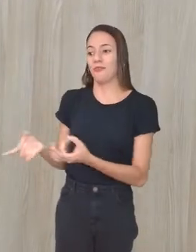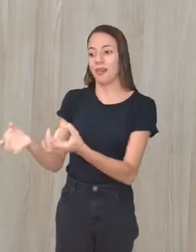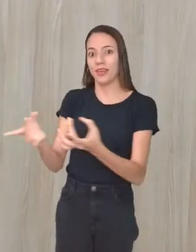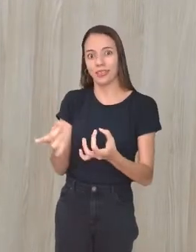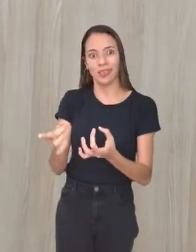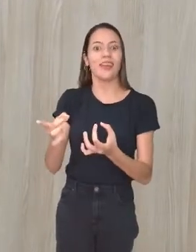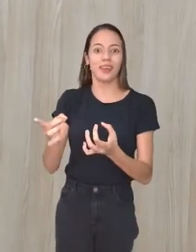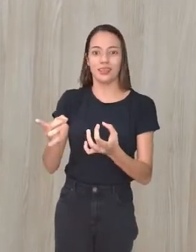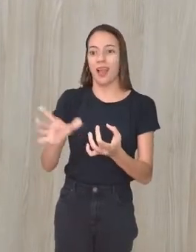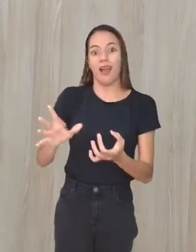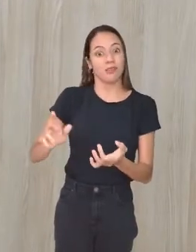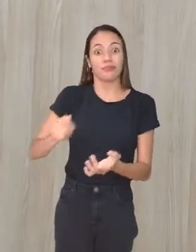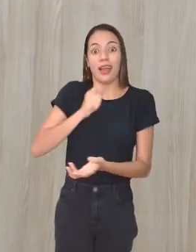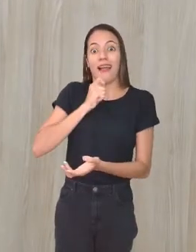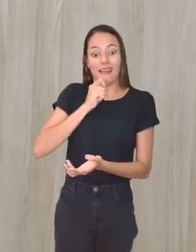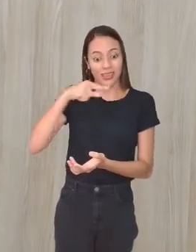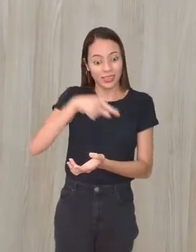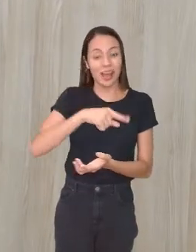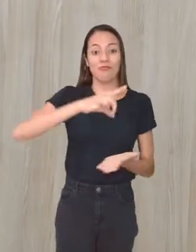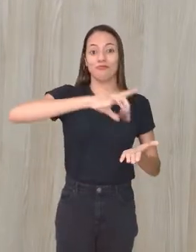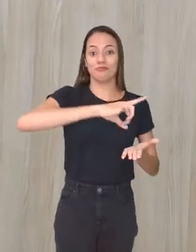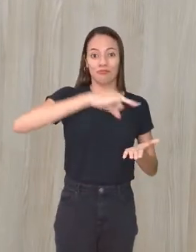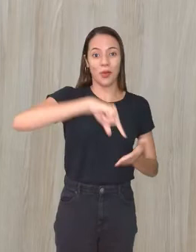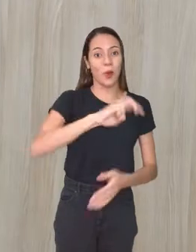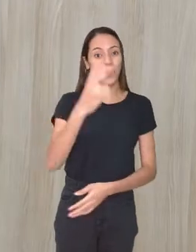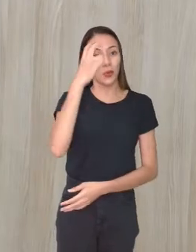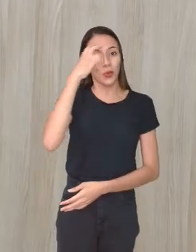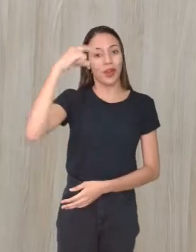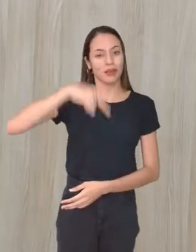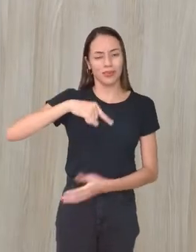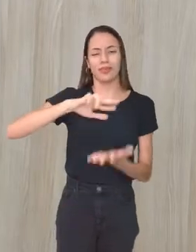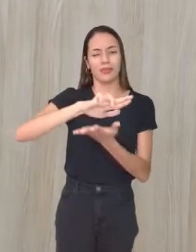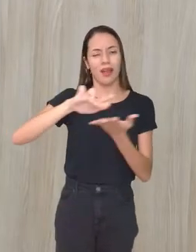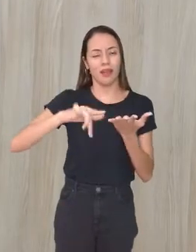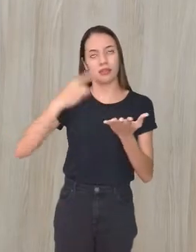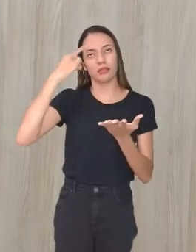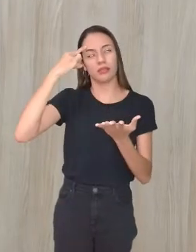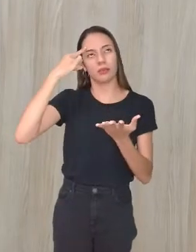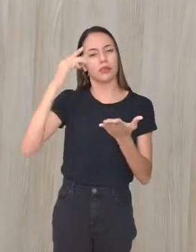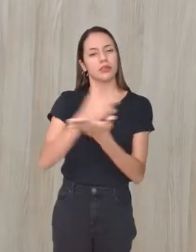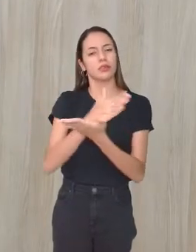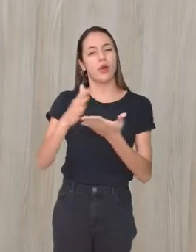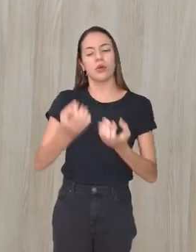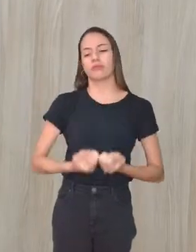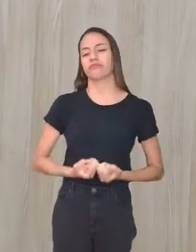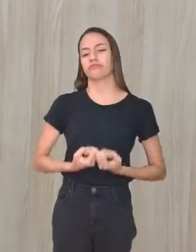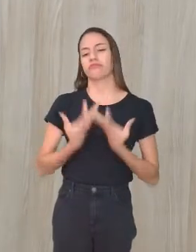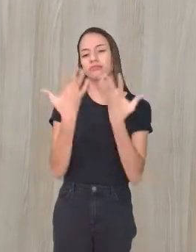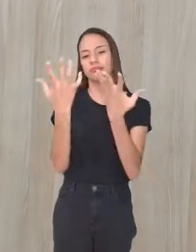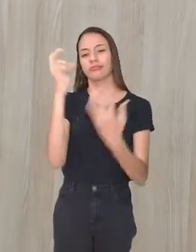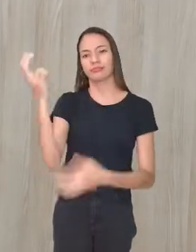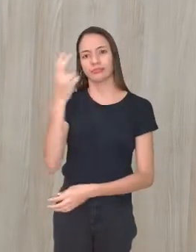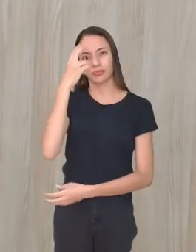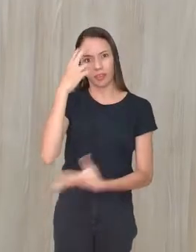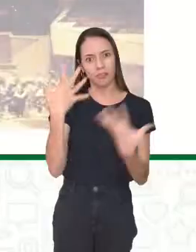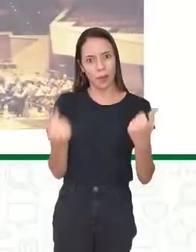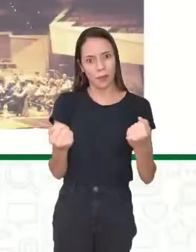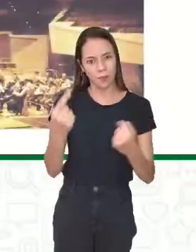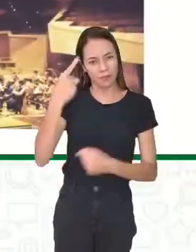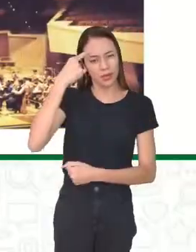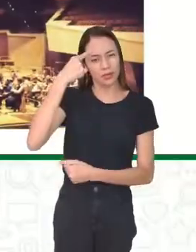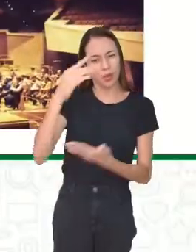muito para a gente. Que bom, né? Então, vamos pensar em alguma dessas manifestações culturais,